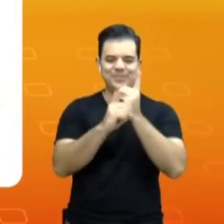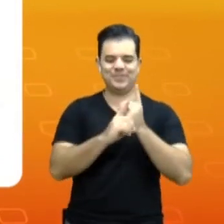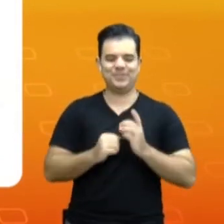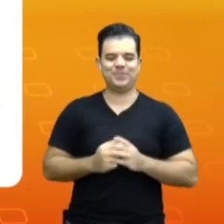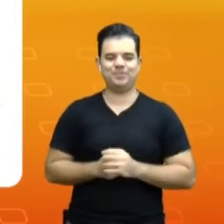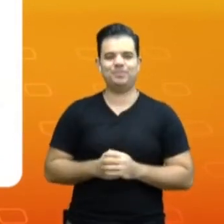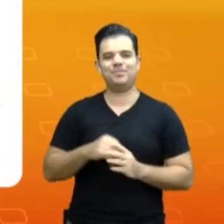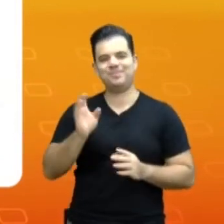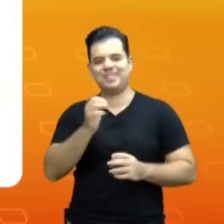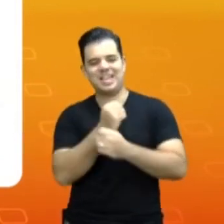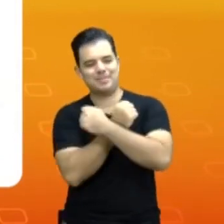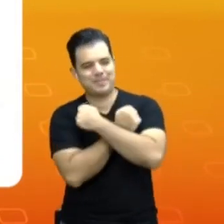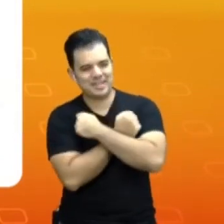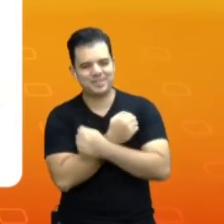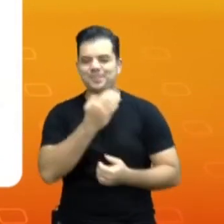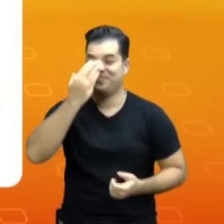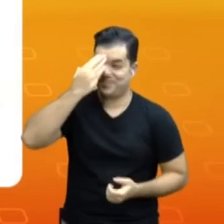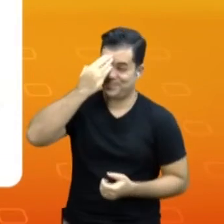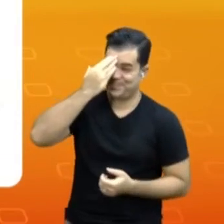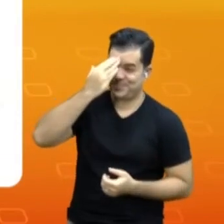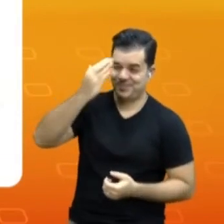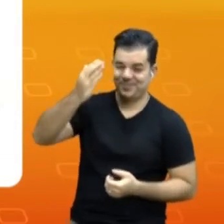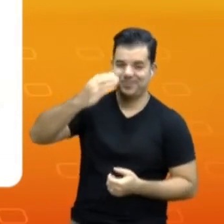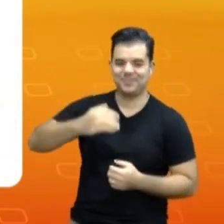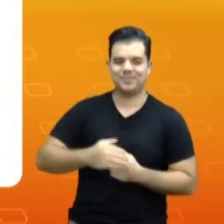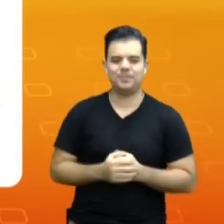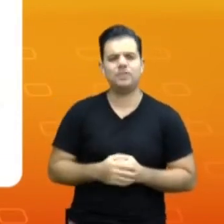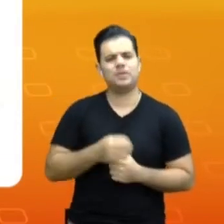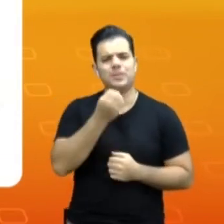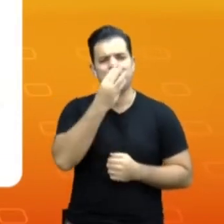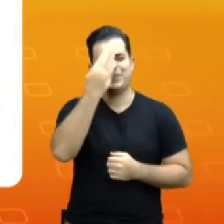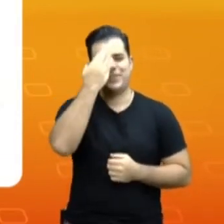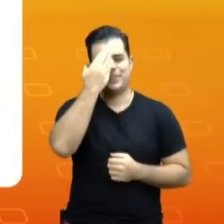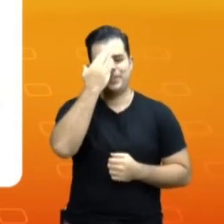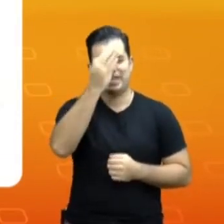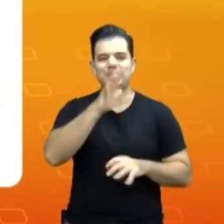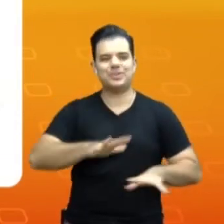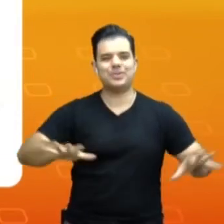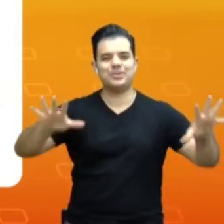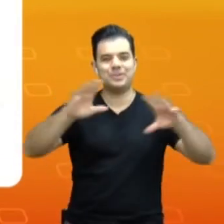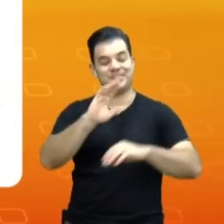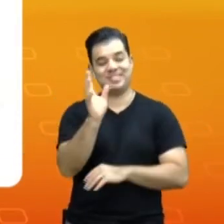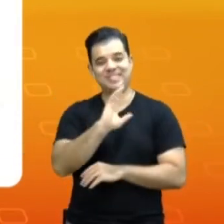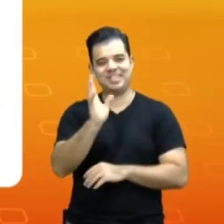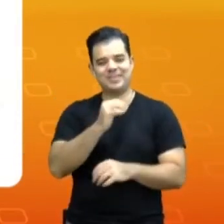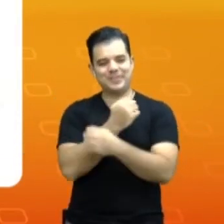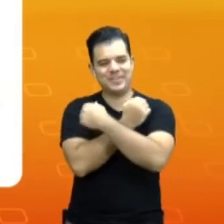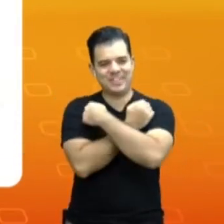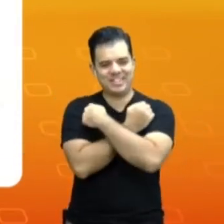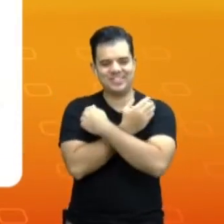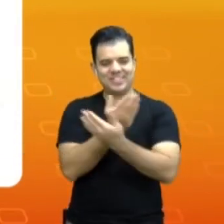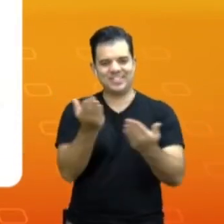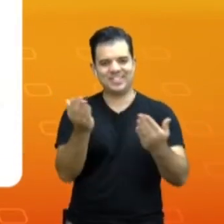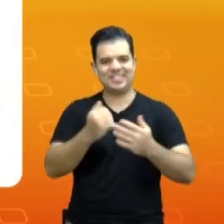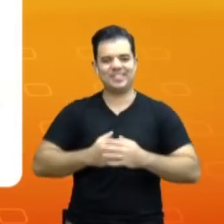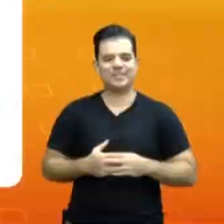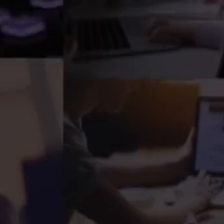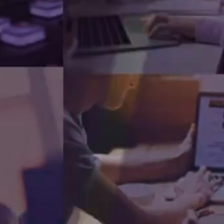Um abraço. Obrigada. Obrigado a todos. Tchau, pessoal. Um abraço.